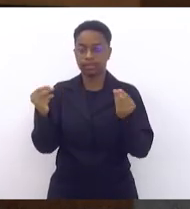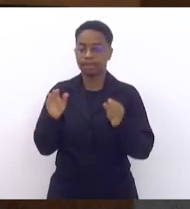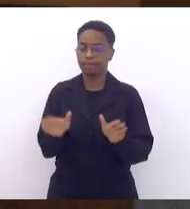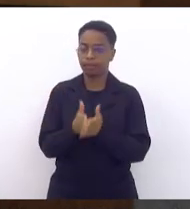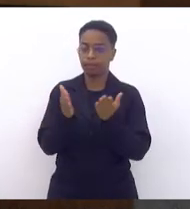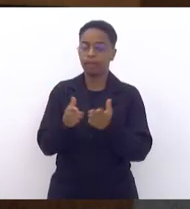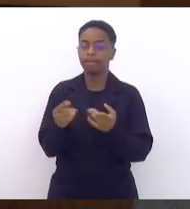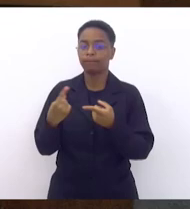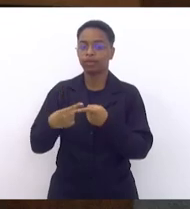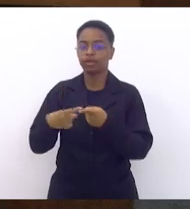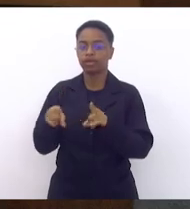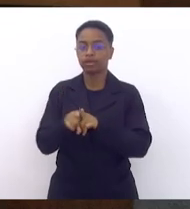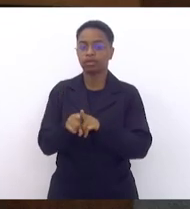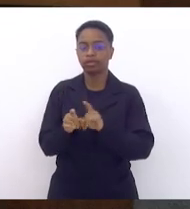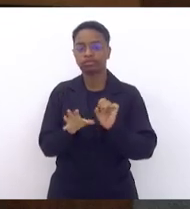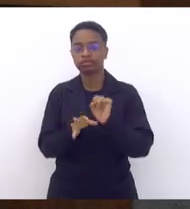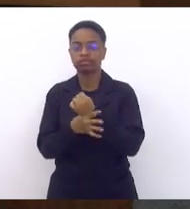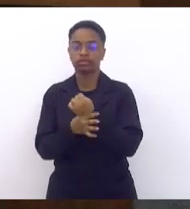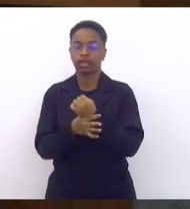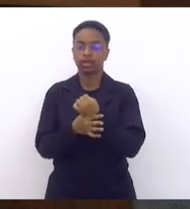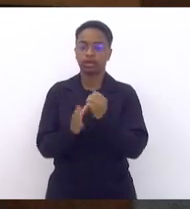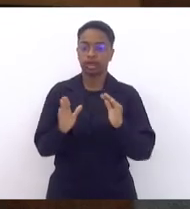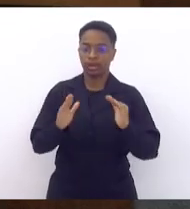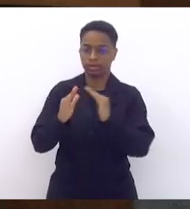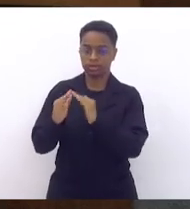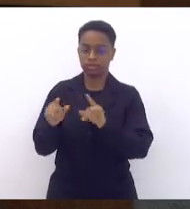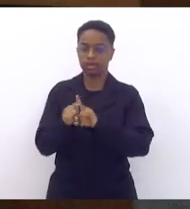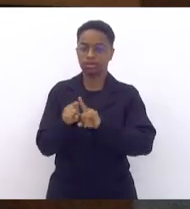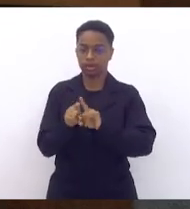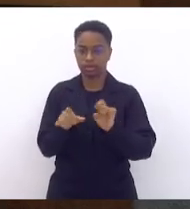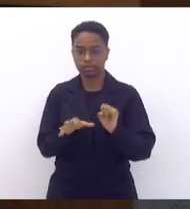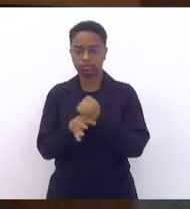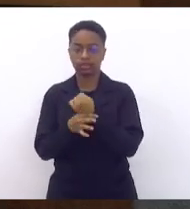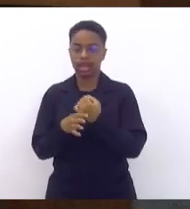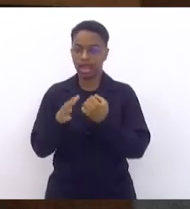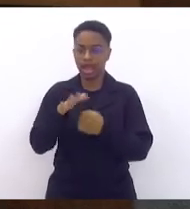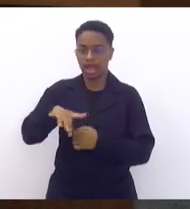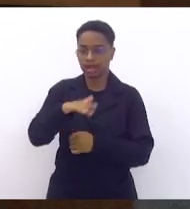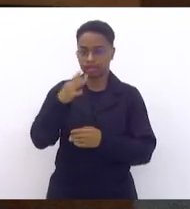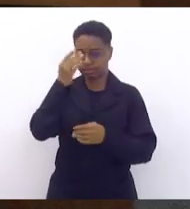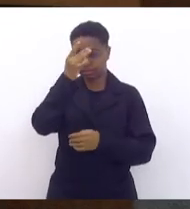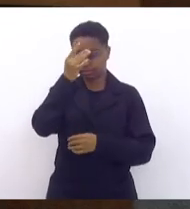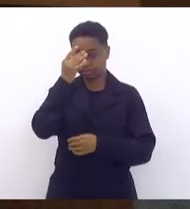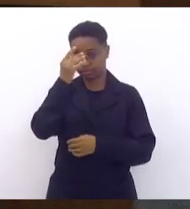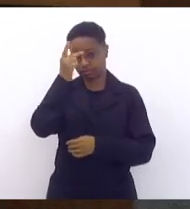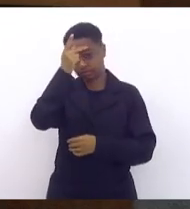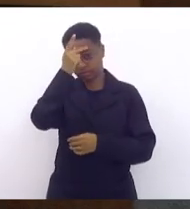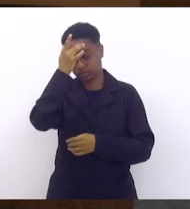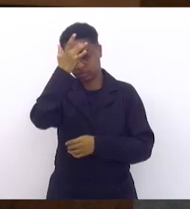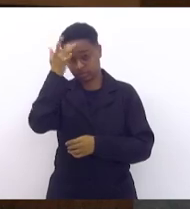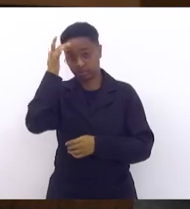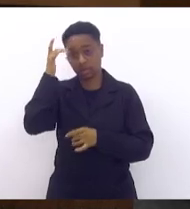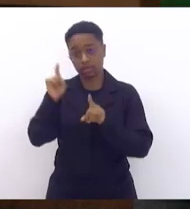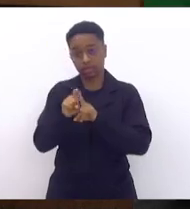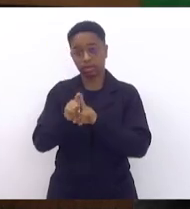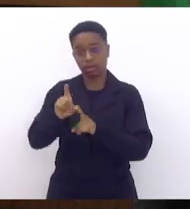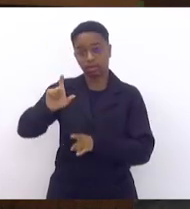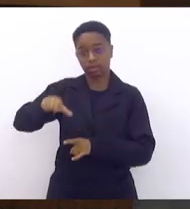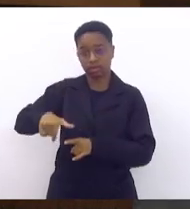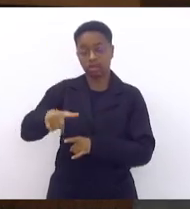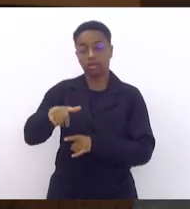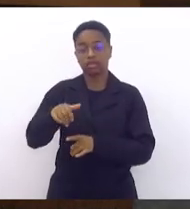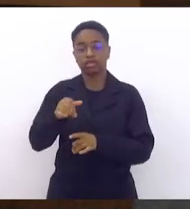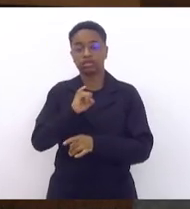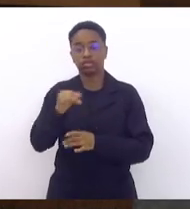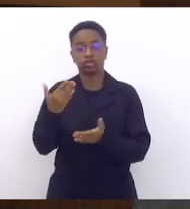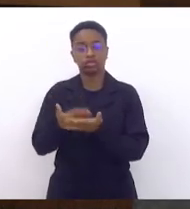Habitação de Interesse Social, o cofinanciamento da rede de atenção psicossocial e o passe livre dos estudantes da escola técnica.